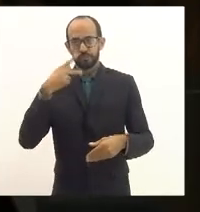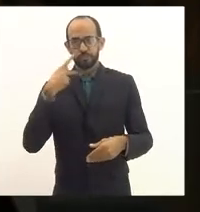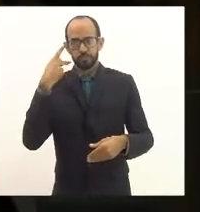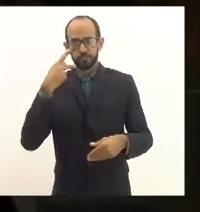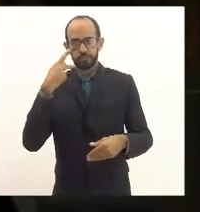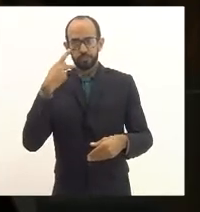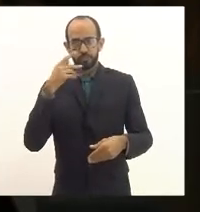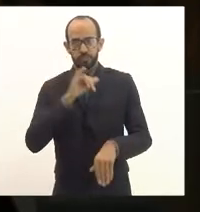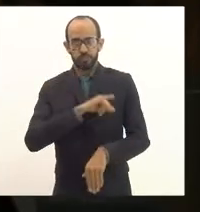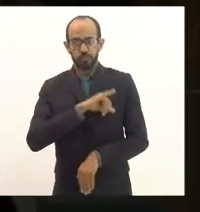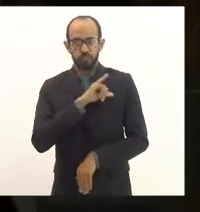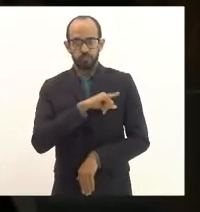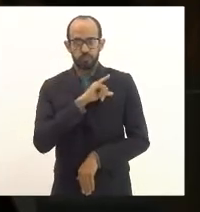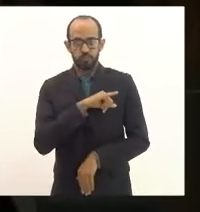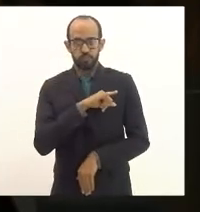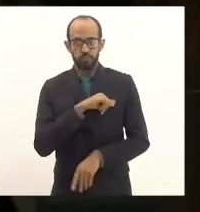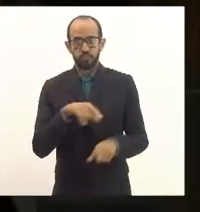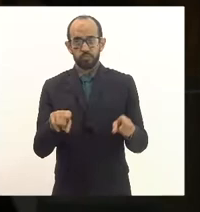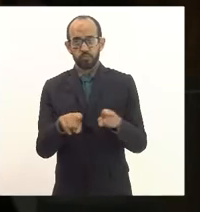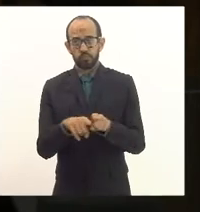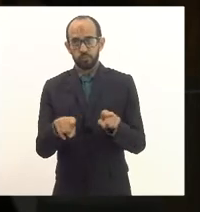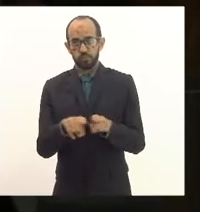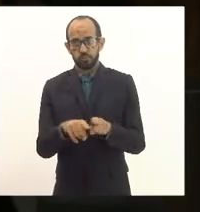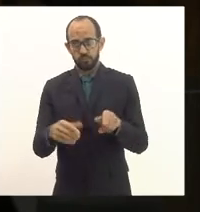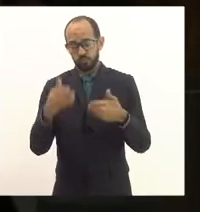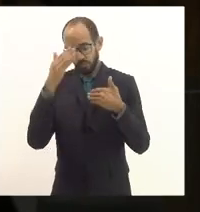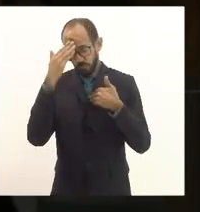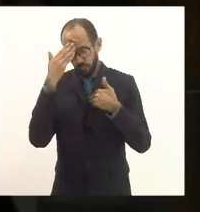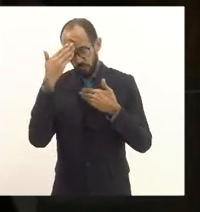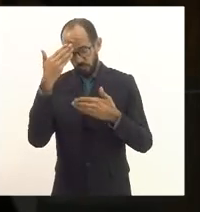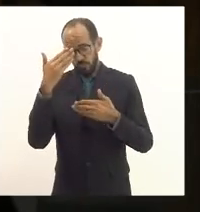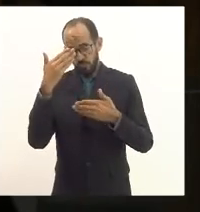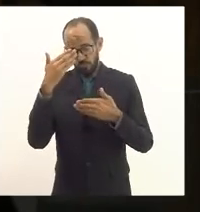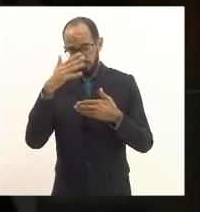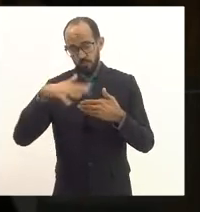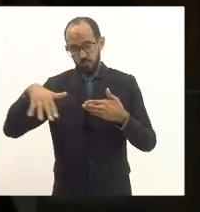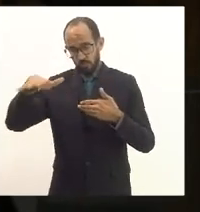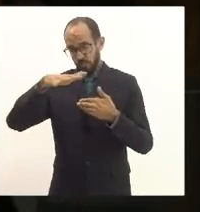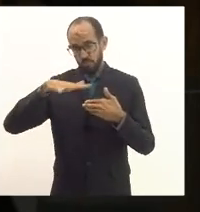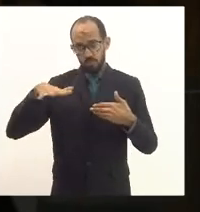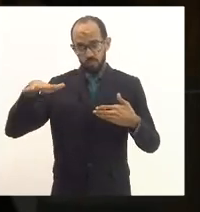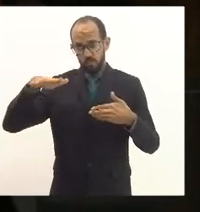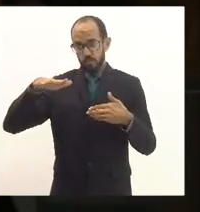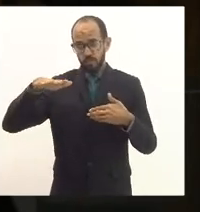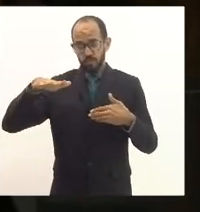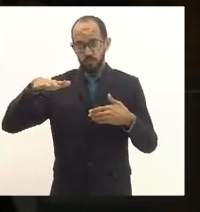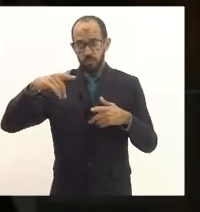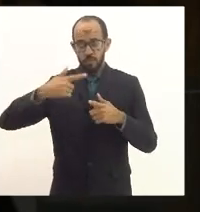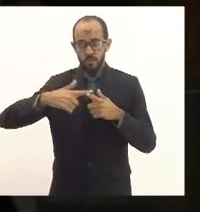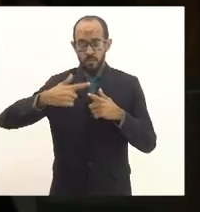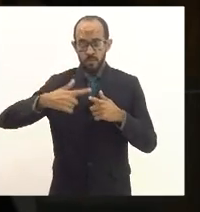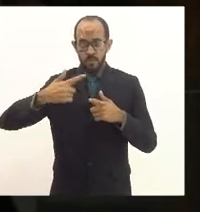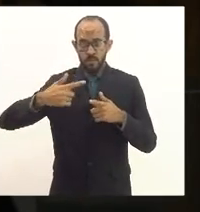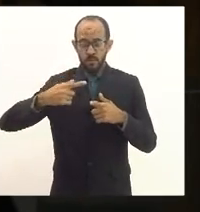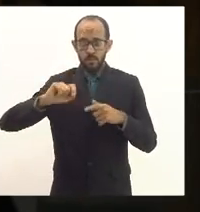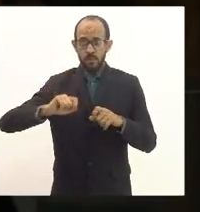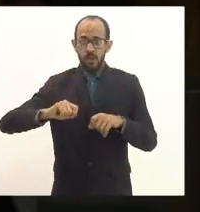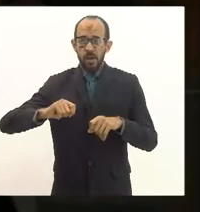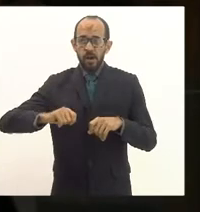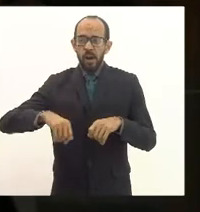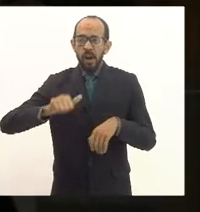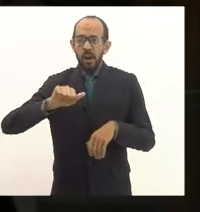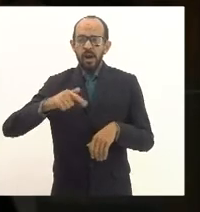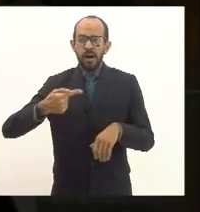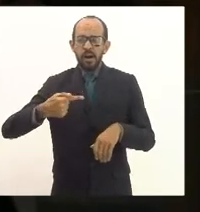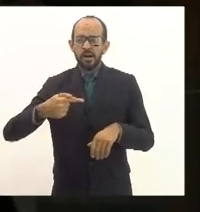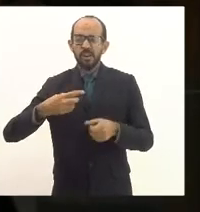Fluminense e agradecer também, de uma maneira geral, porque em relação a esses